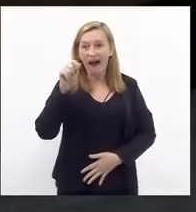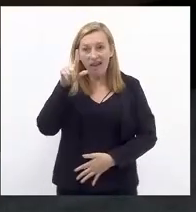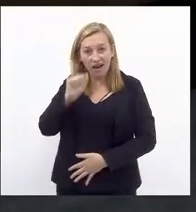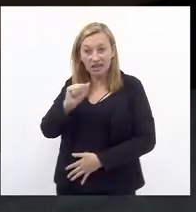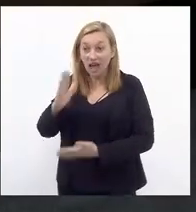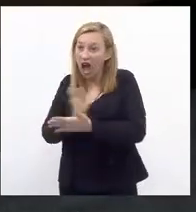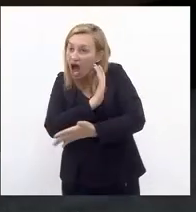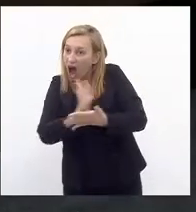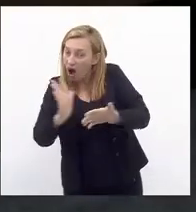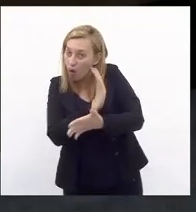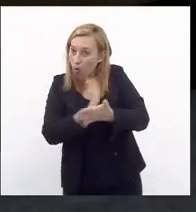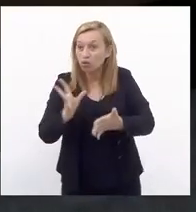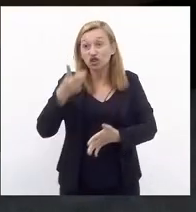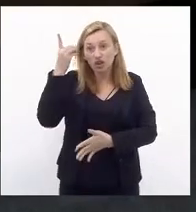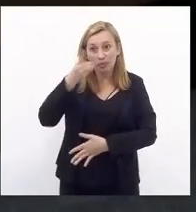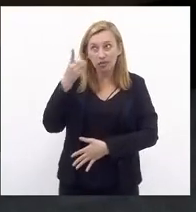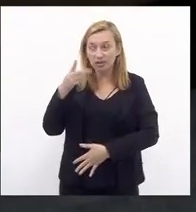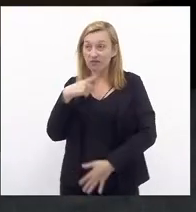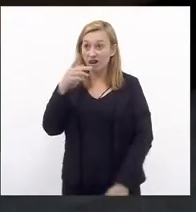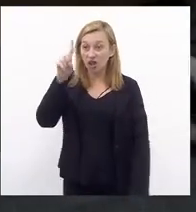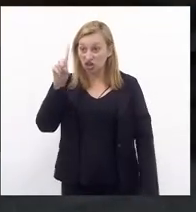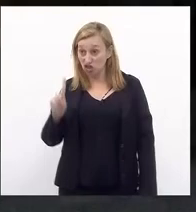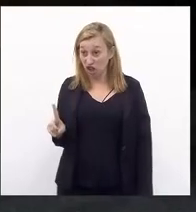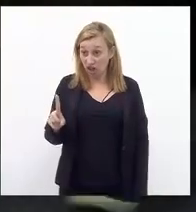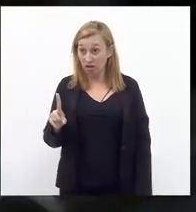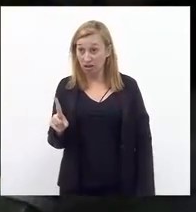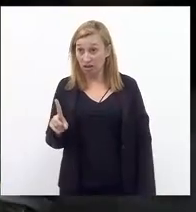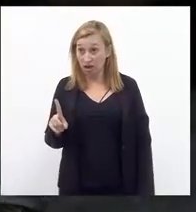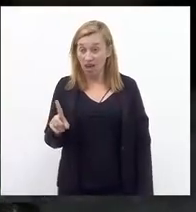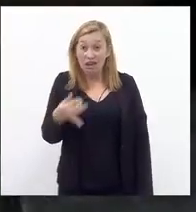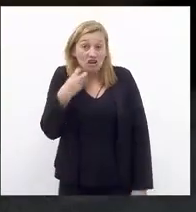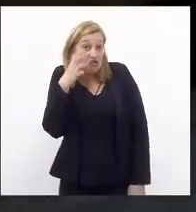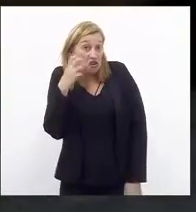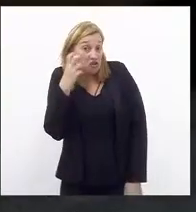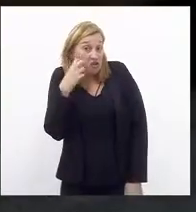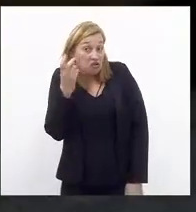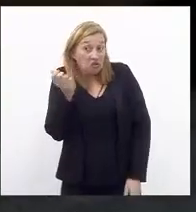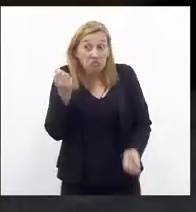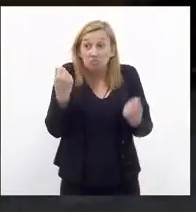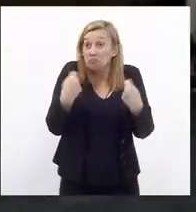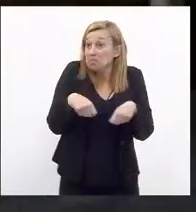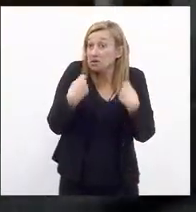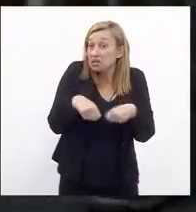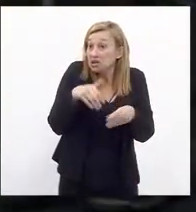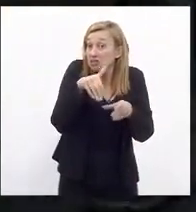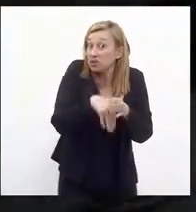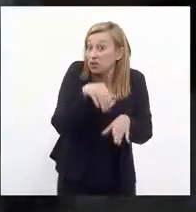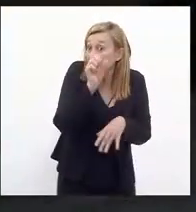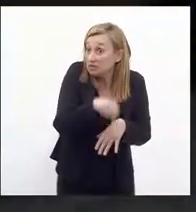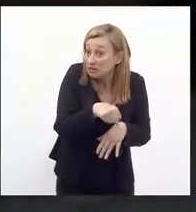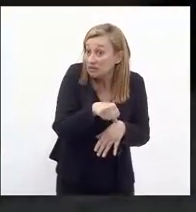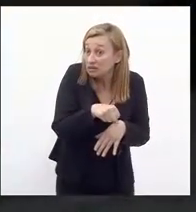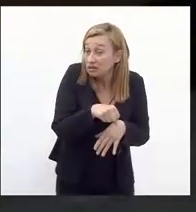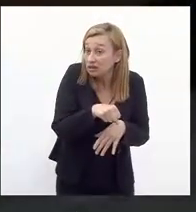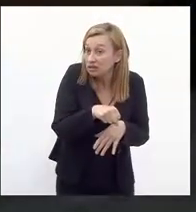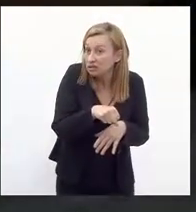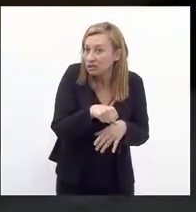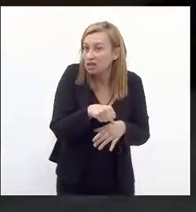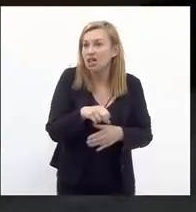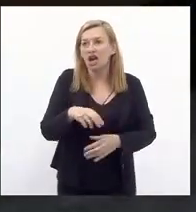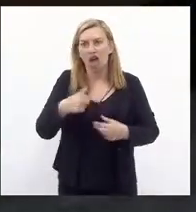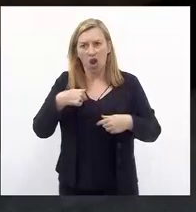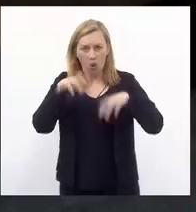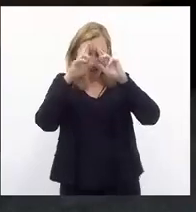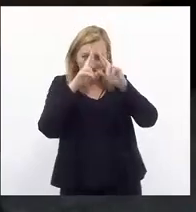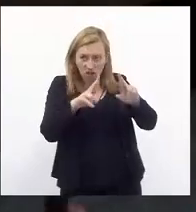Alguns deputados que se dizem de direita e talvez envergonhados porque precisaram votar sim porque eu